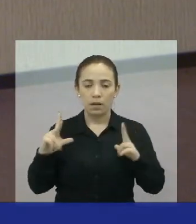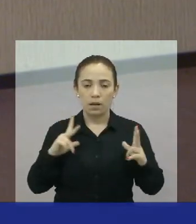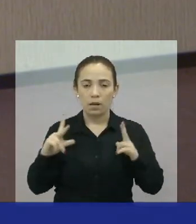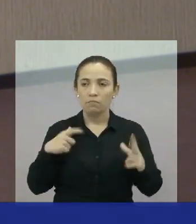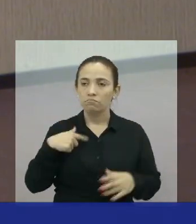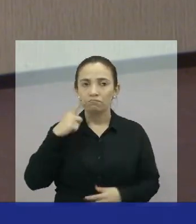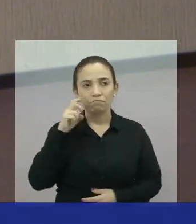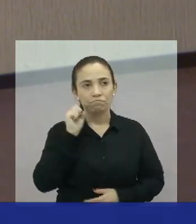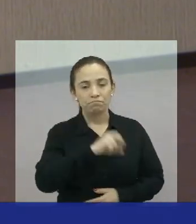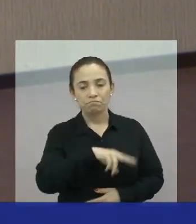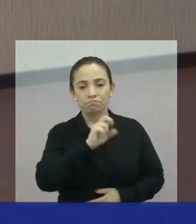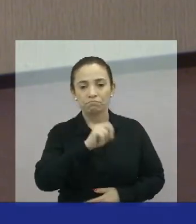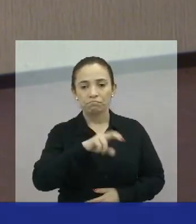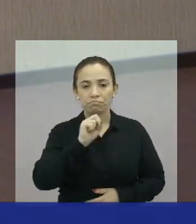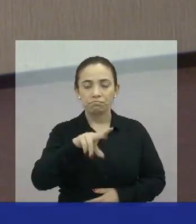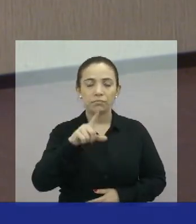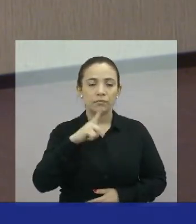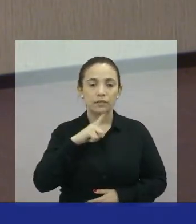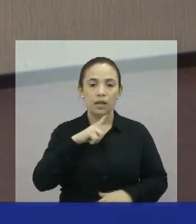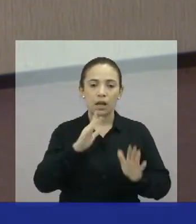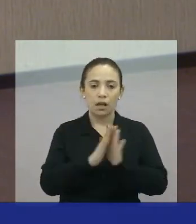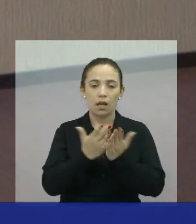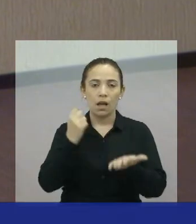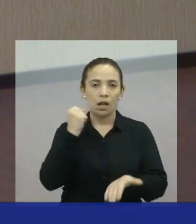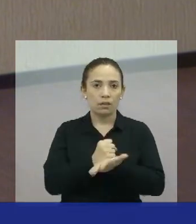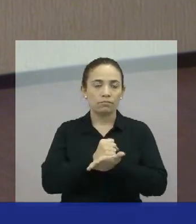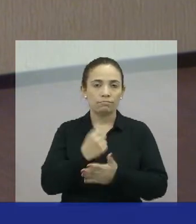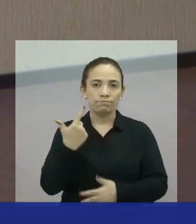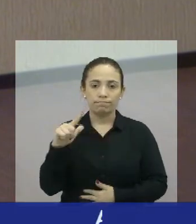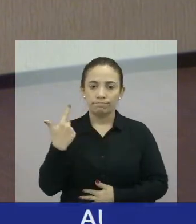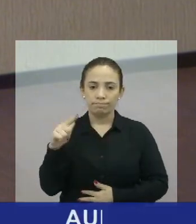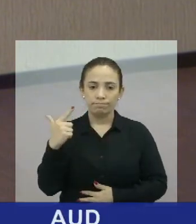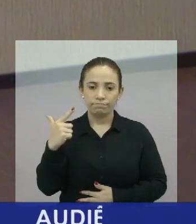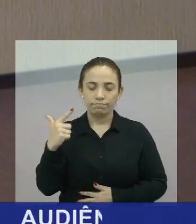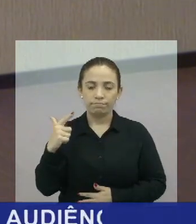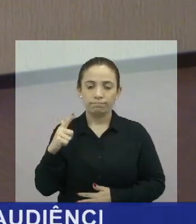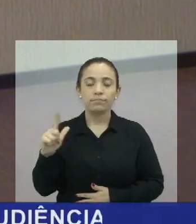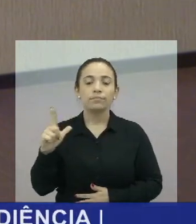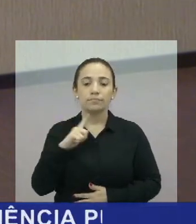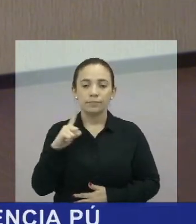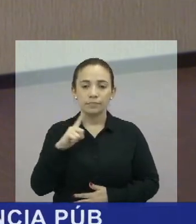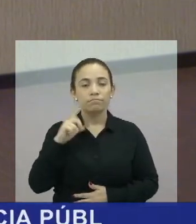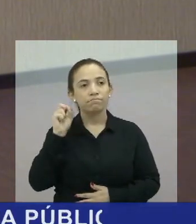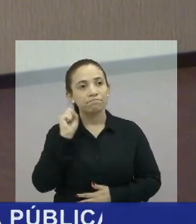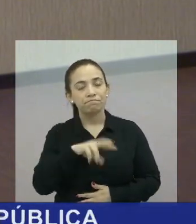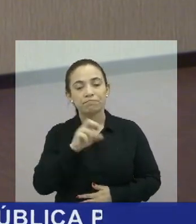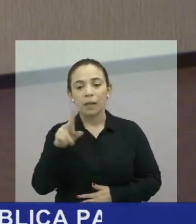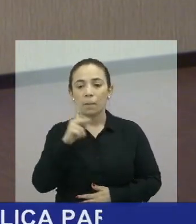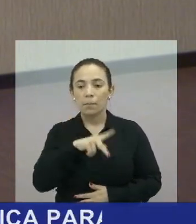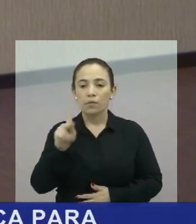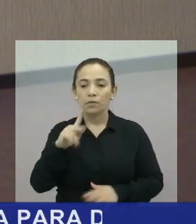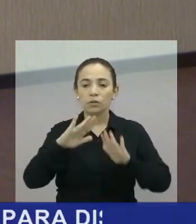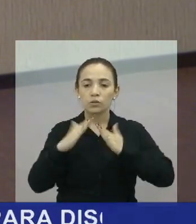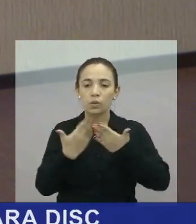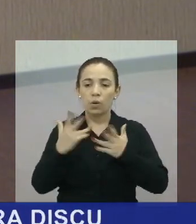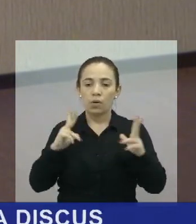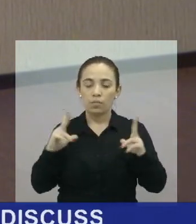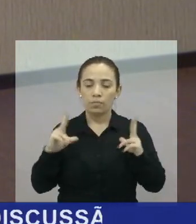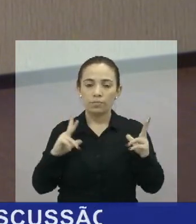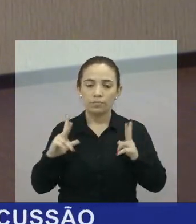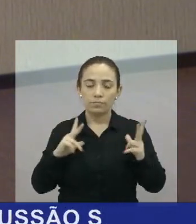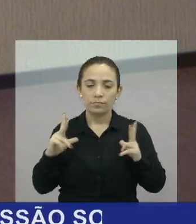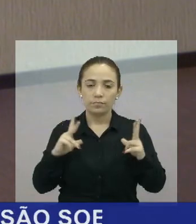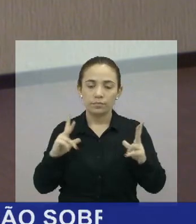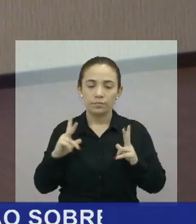onde muitas delas nem as carteiras são assinadas, onde muitas delas, sabe, onde muitas